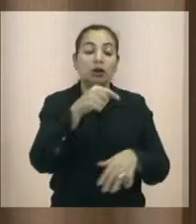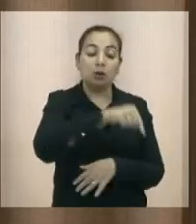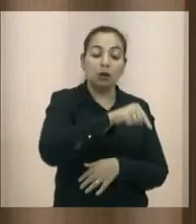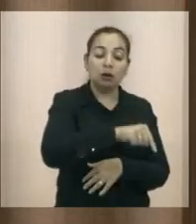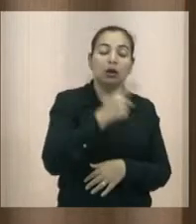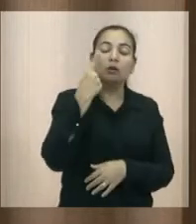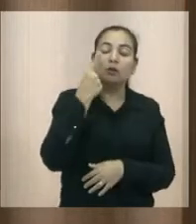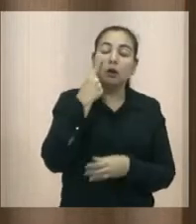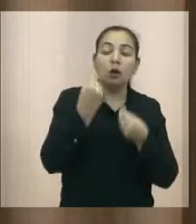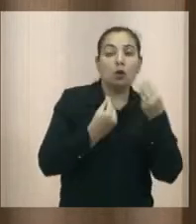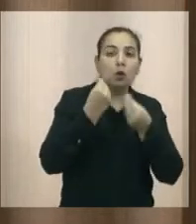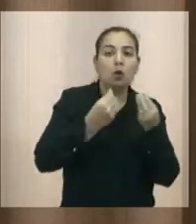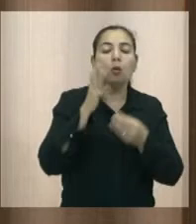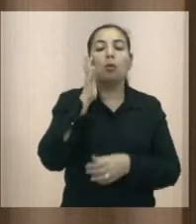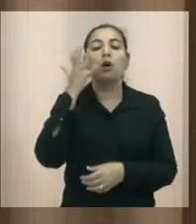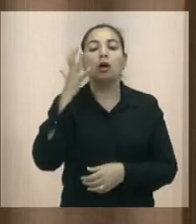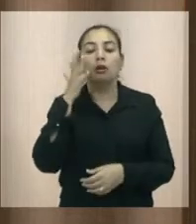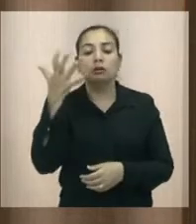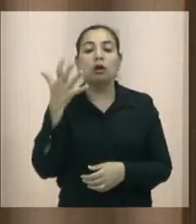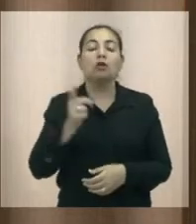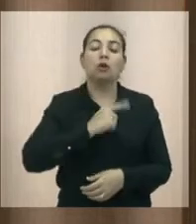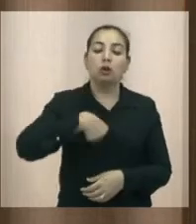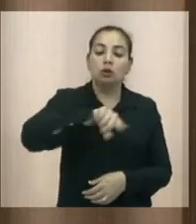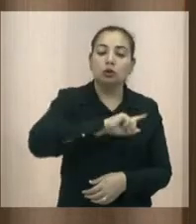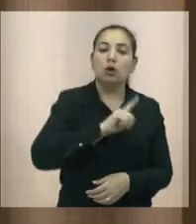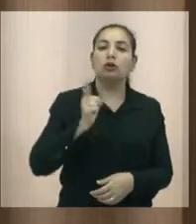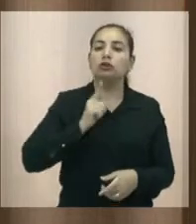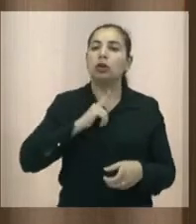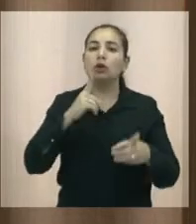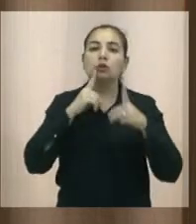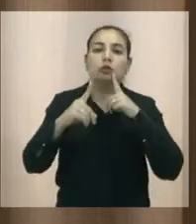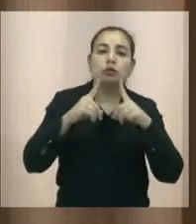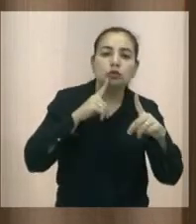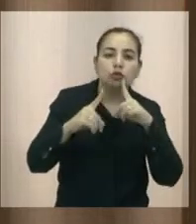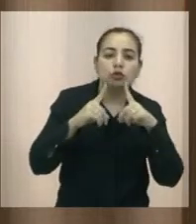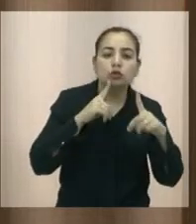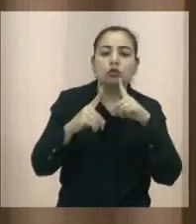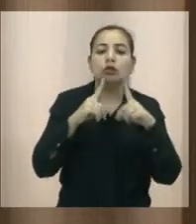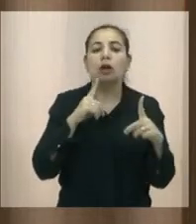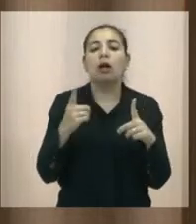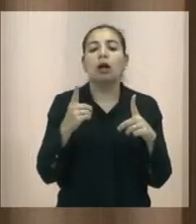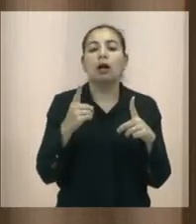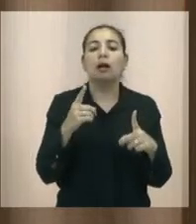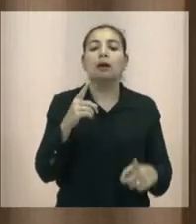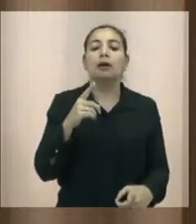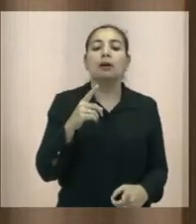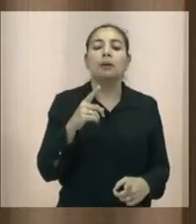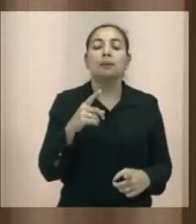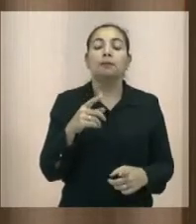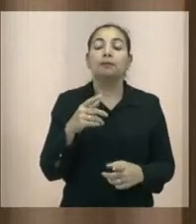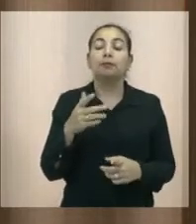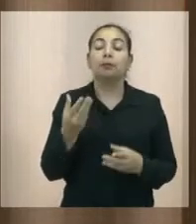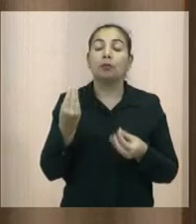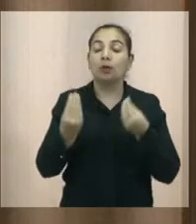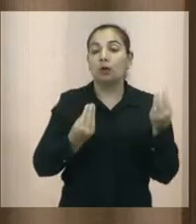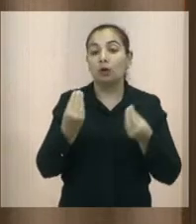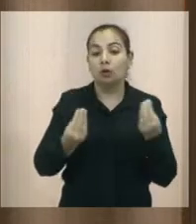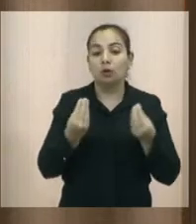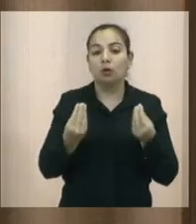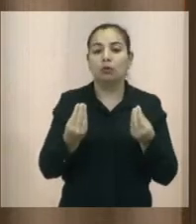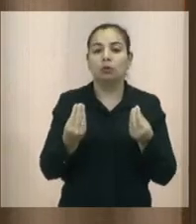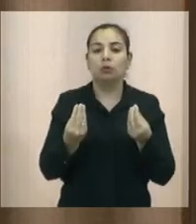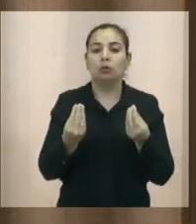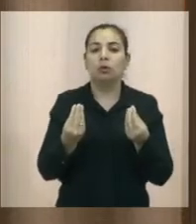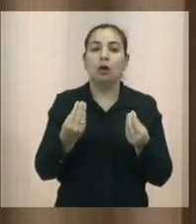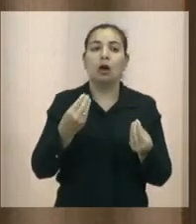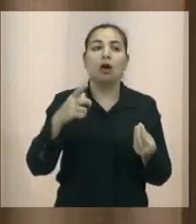fase extrajudicial. Então, a gente procura esses diálogos, como a vereadora Larissa colocou aqui, esses diálogos